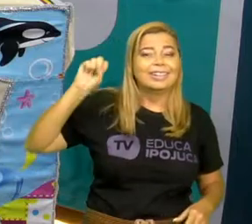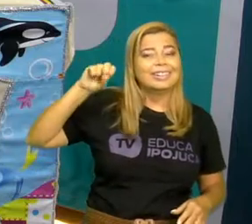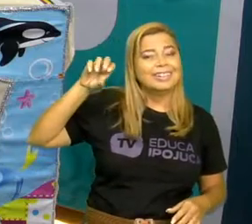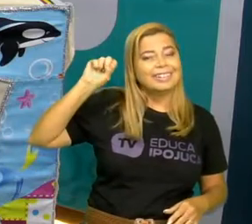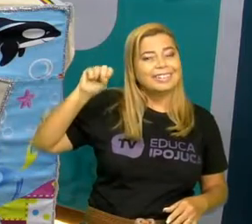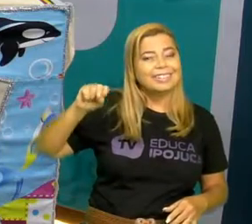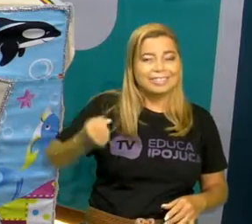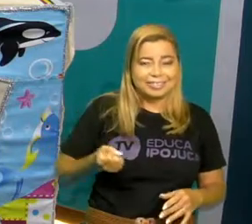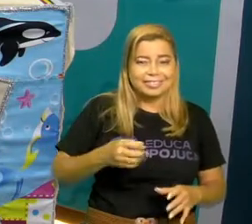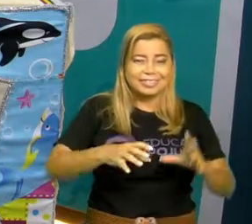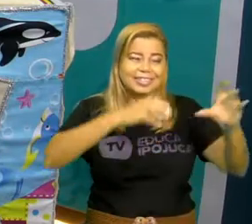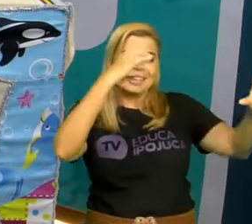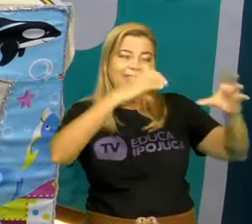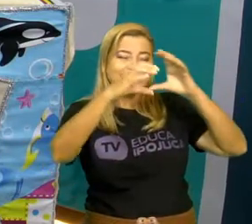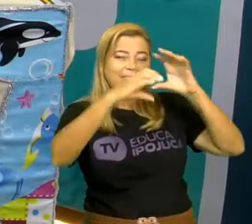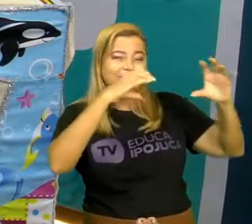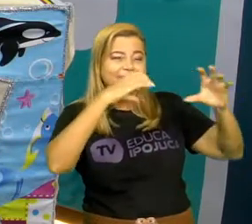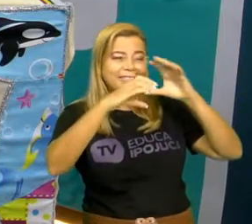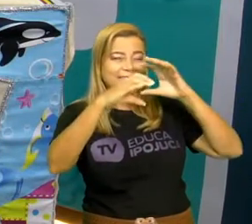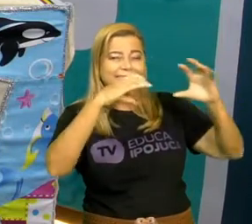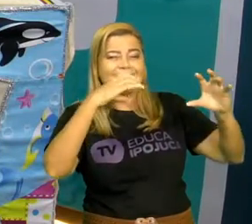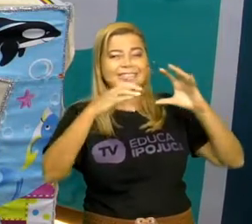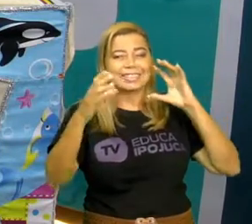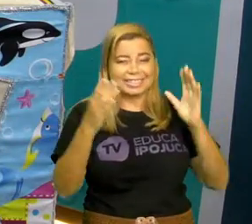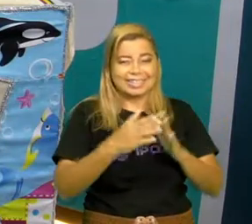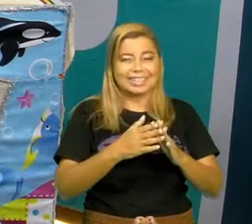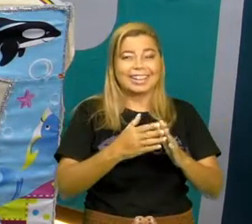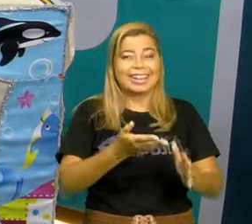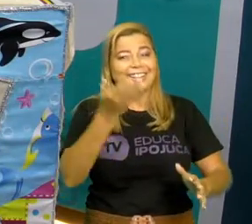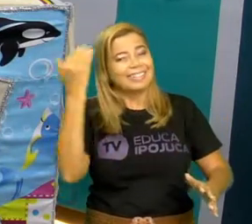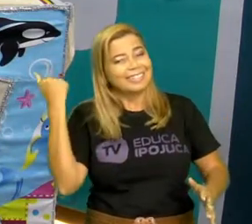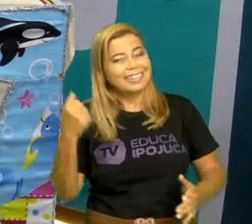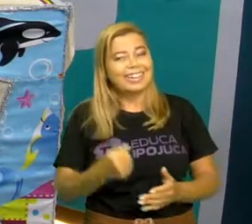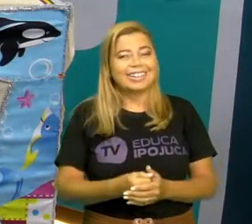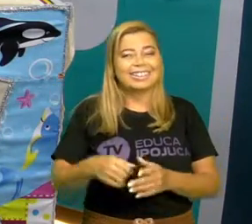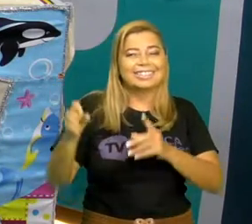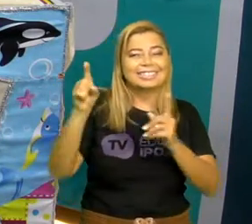nossa música, Leiturinha? Vamos, né? Vamos!